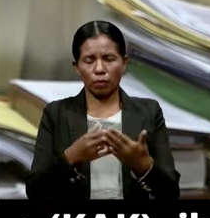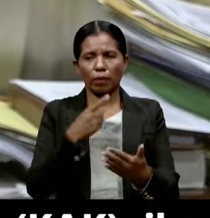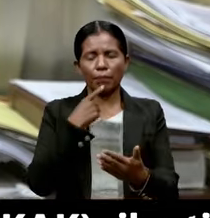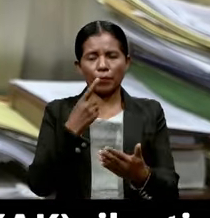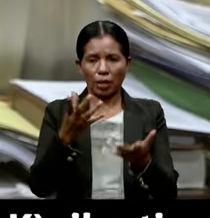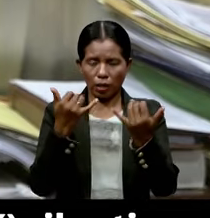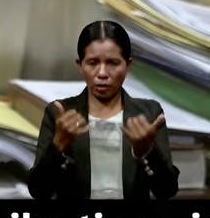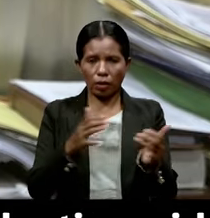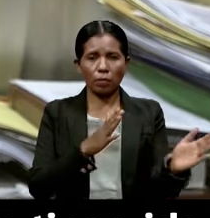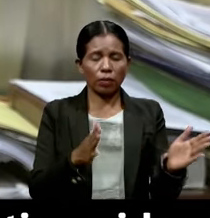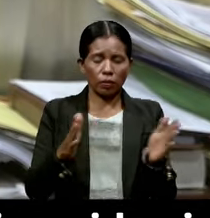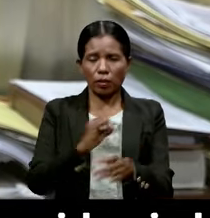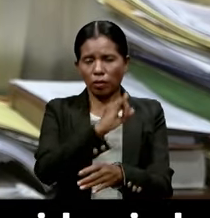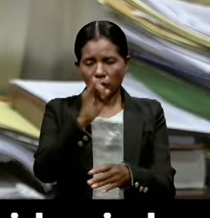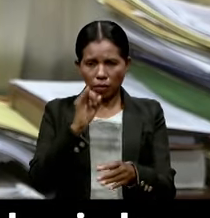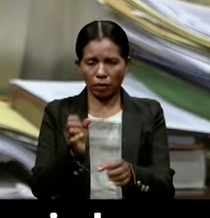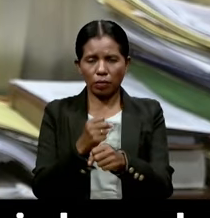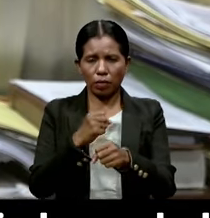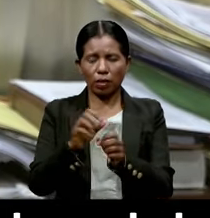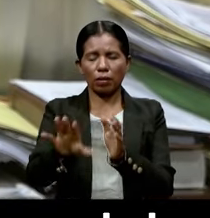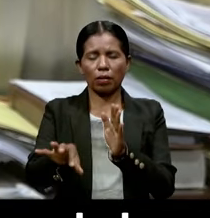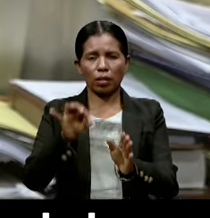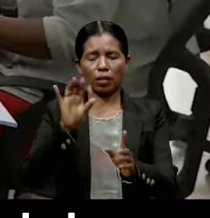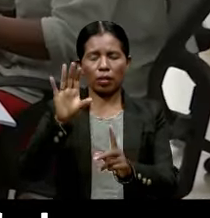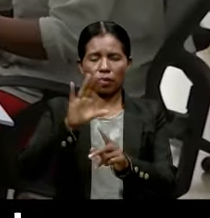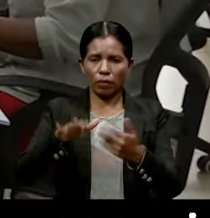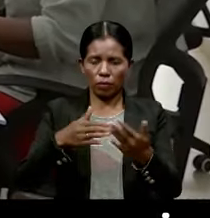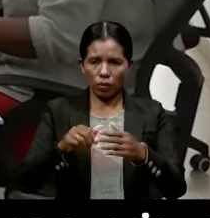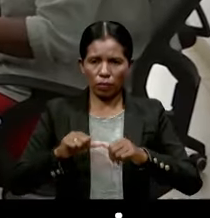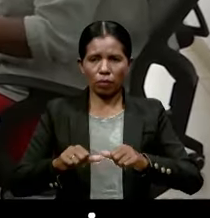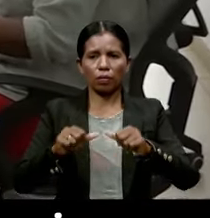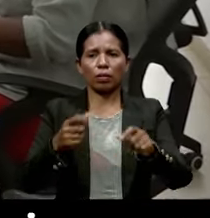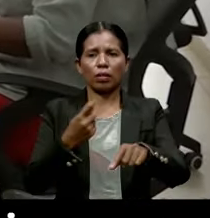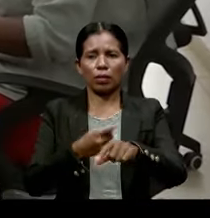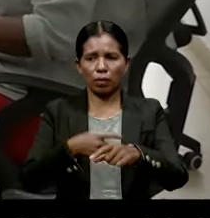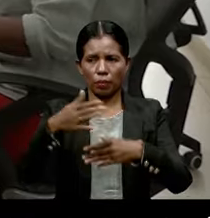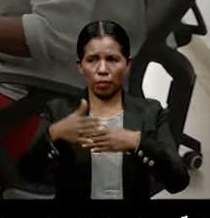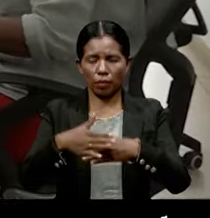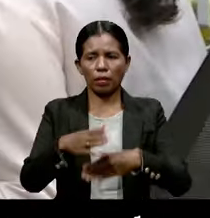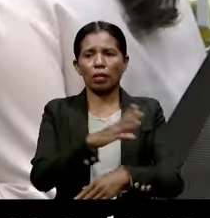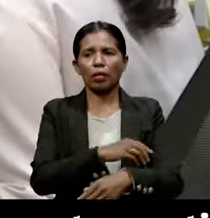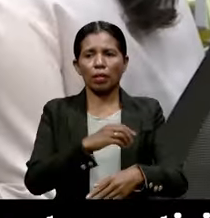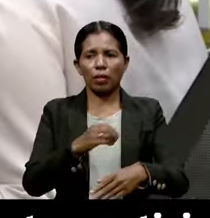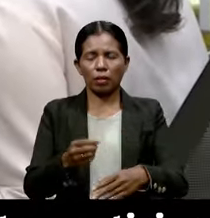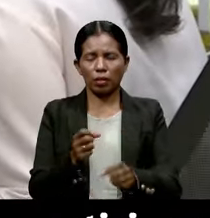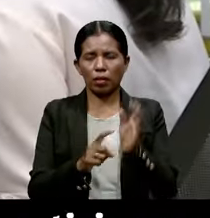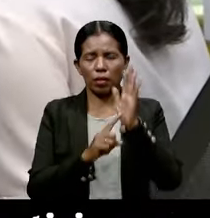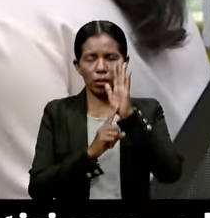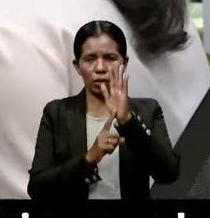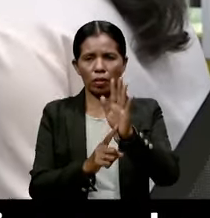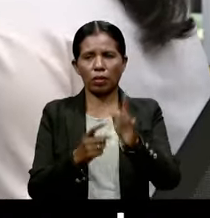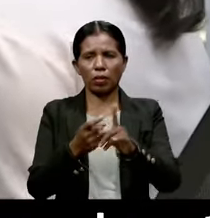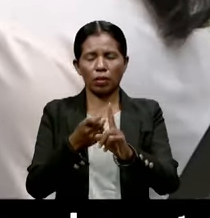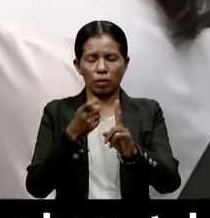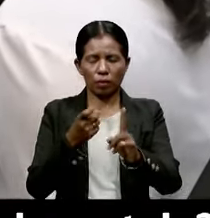agora dadang proses identifikasi ko di halo nomiasang bakar ku sefia sira lau hela no iha tempo badak nilaran se pronunsia sai husi